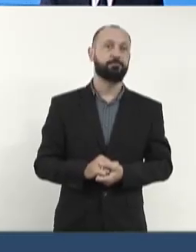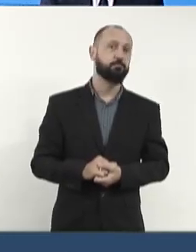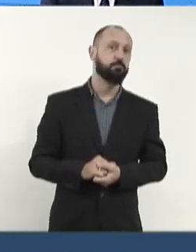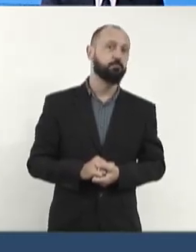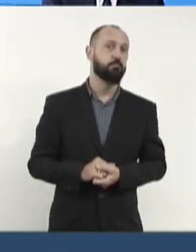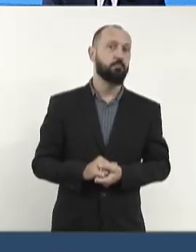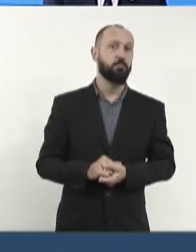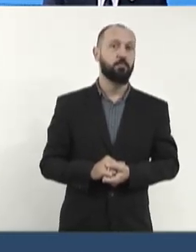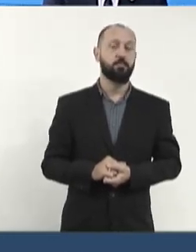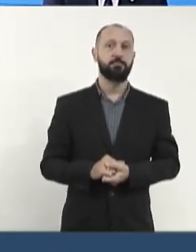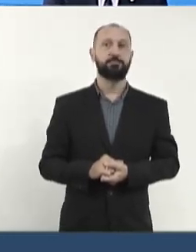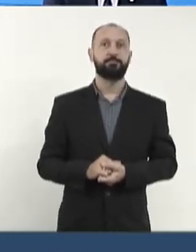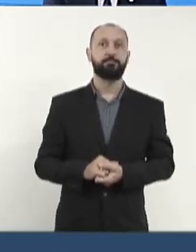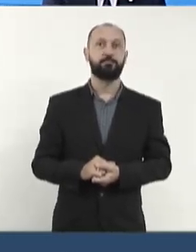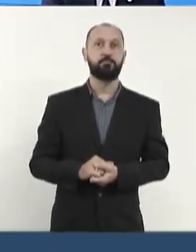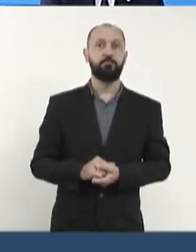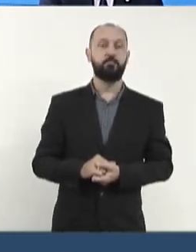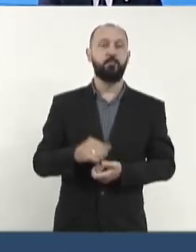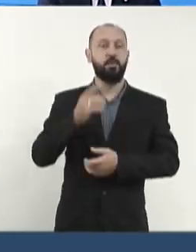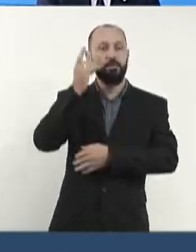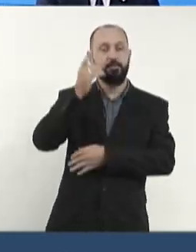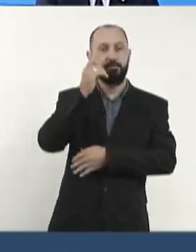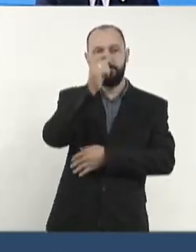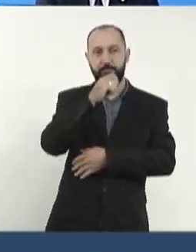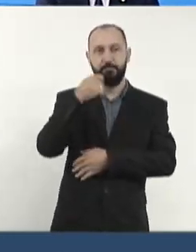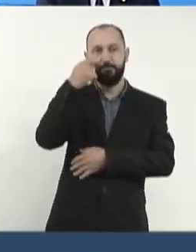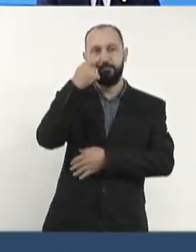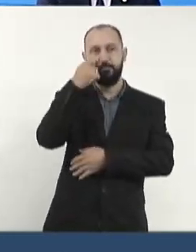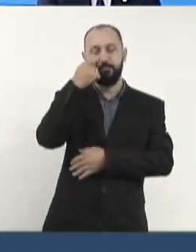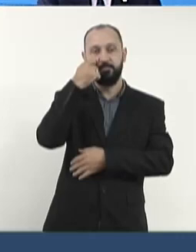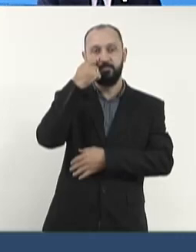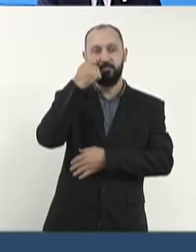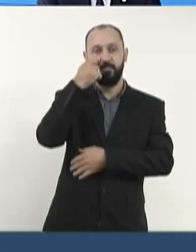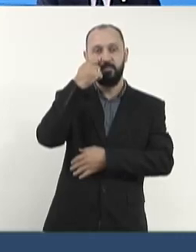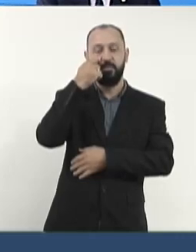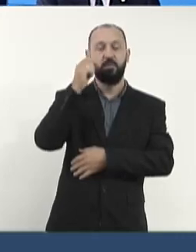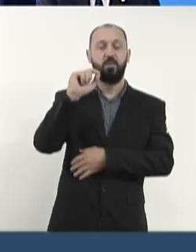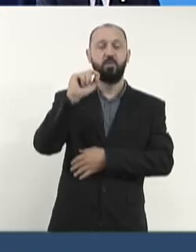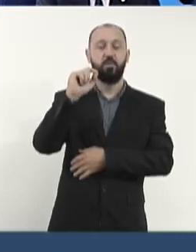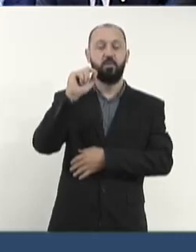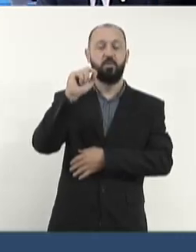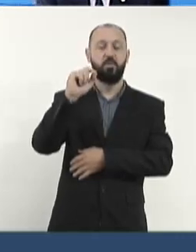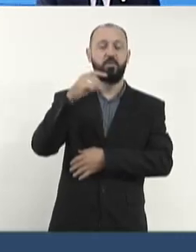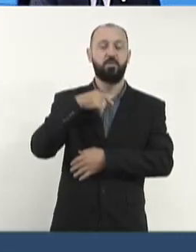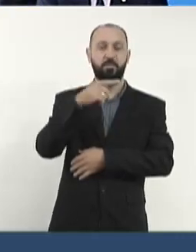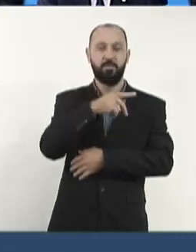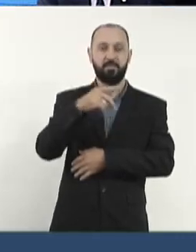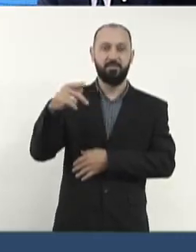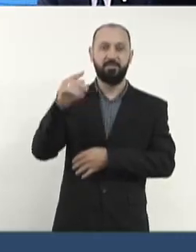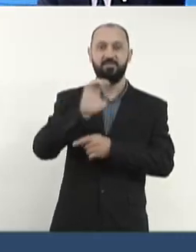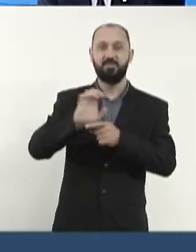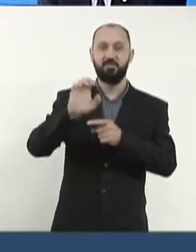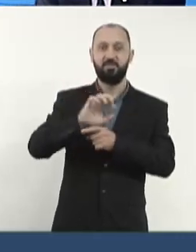Deputado, com a palavra, deputado Antônio Vach, presidente estadual do Republicanos.